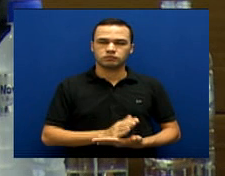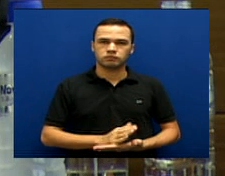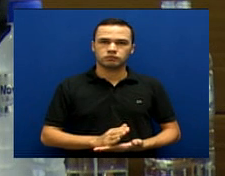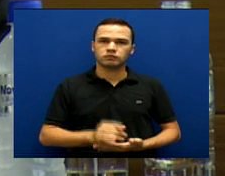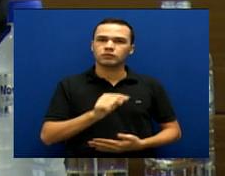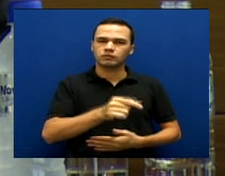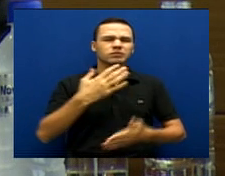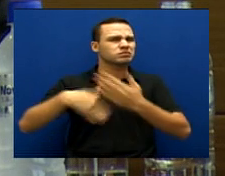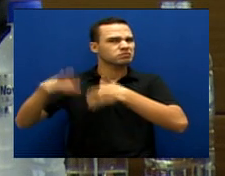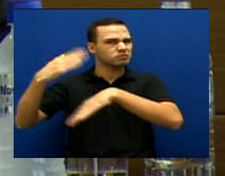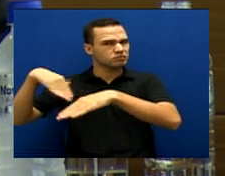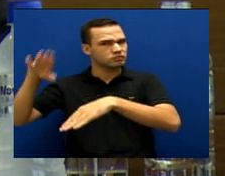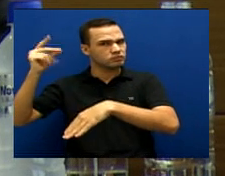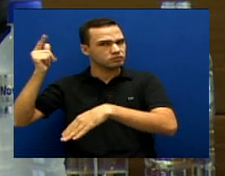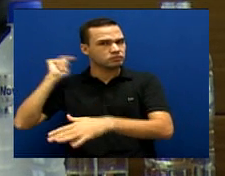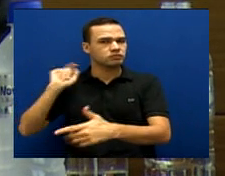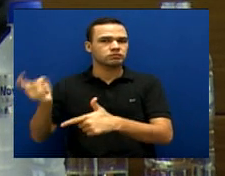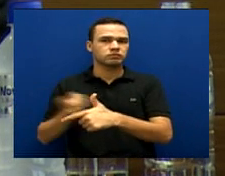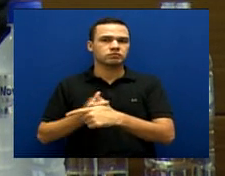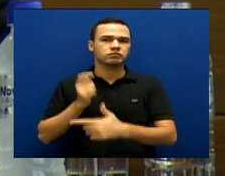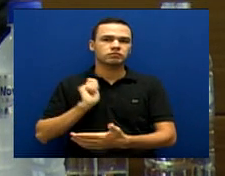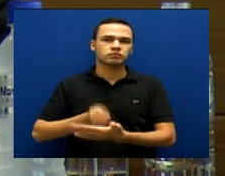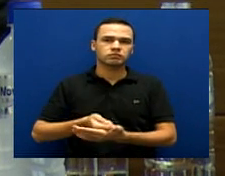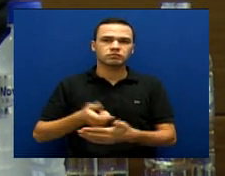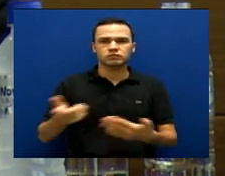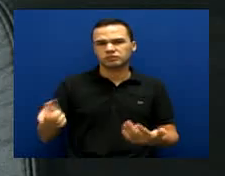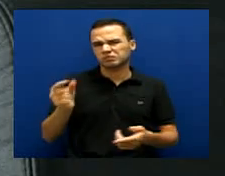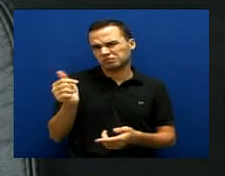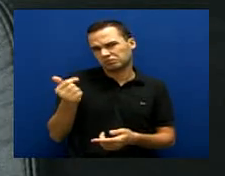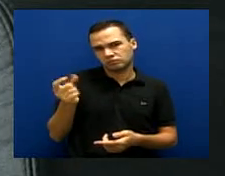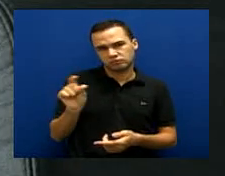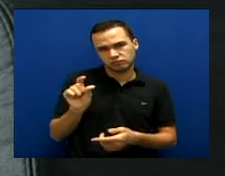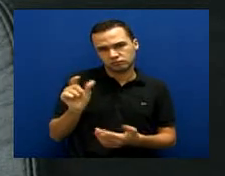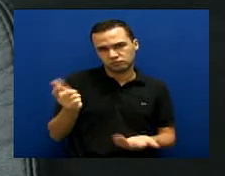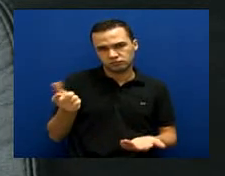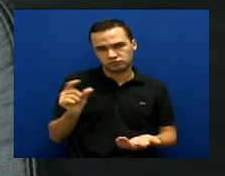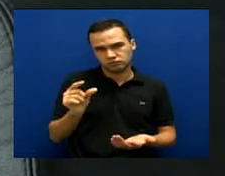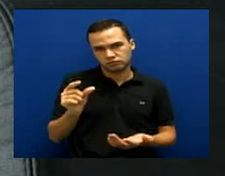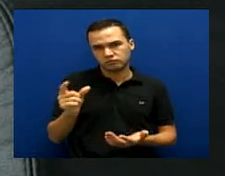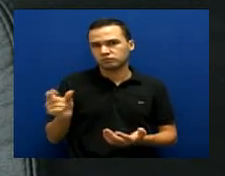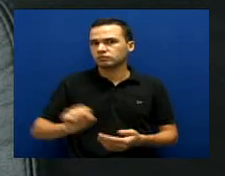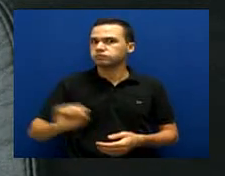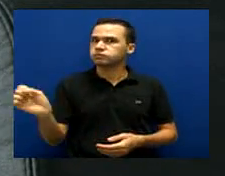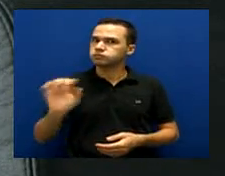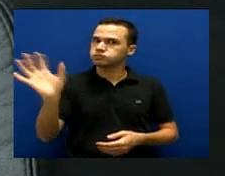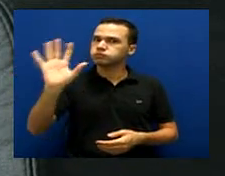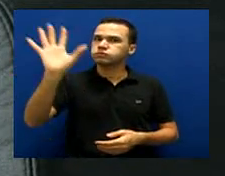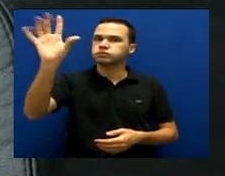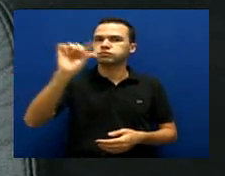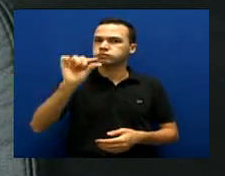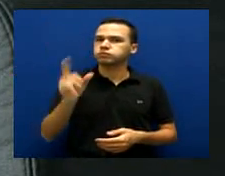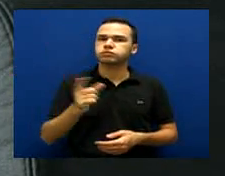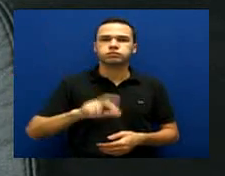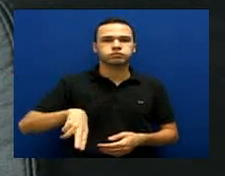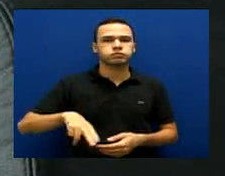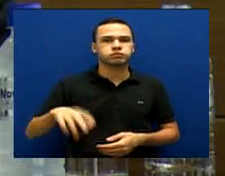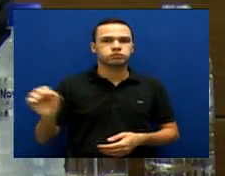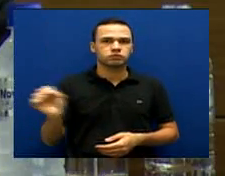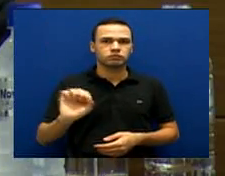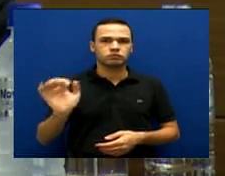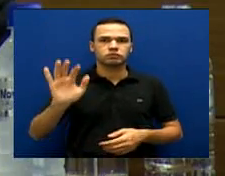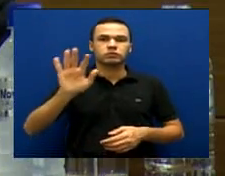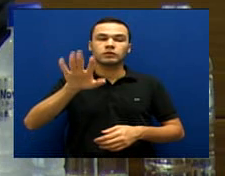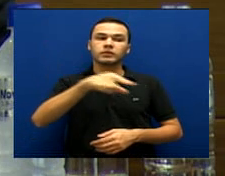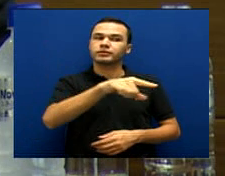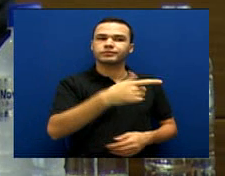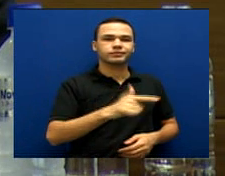que ficou para trás para pagamentos com valores pequenos não são valores pequenos são significativos nessa conta são significativos mas que não